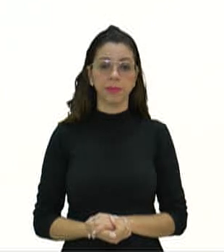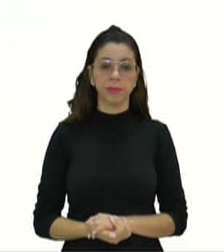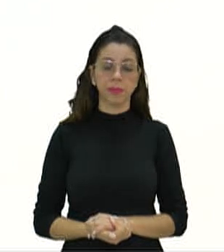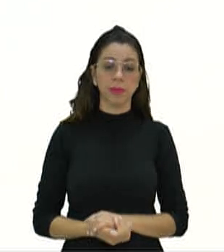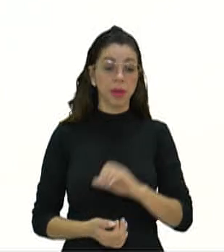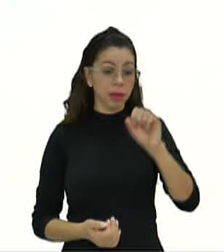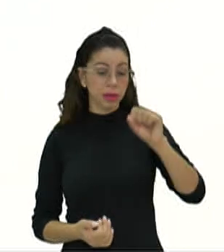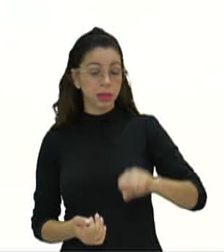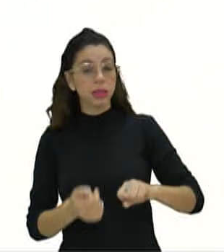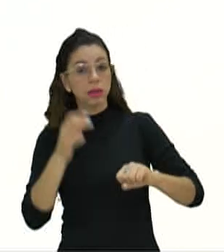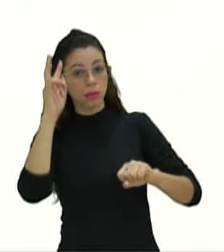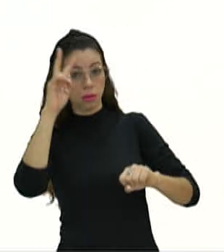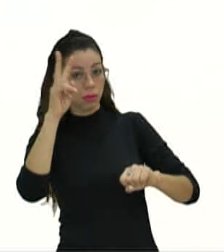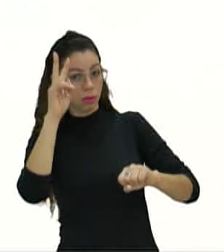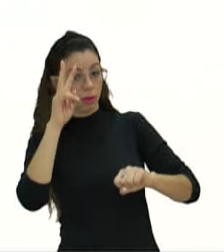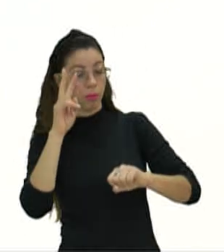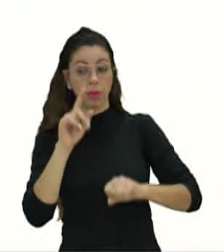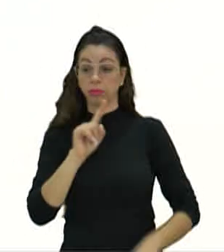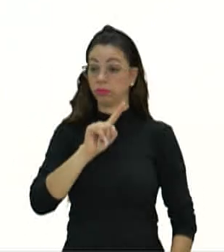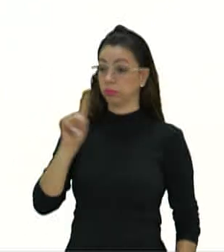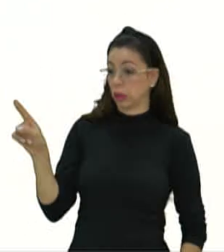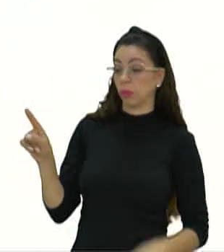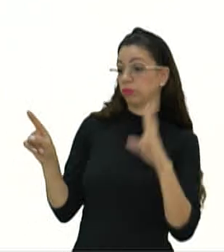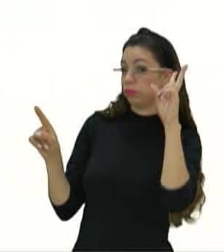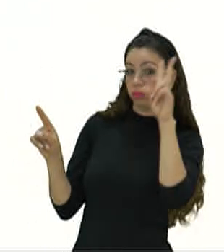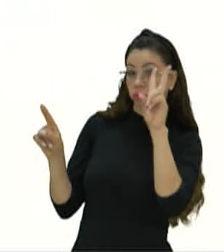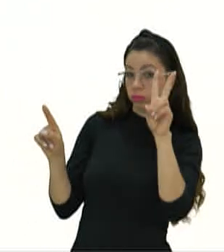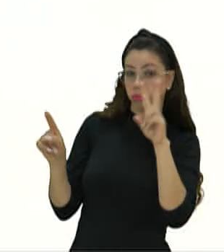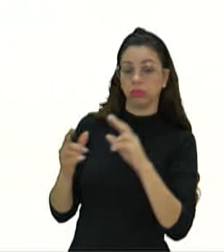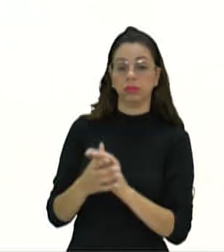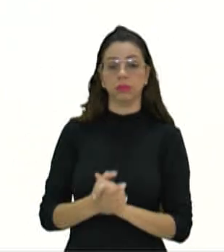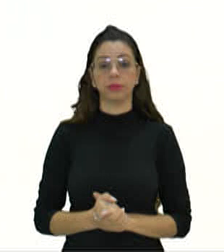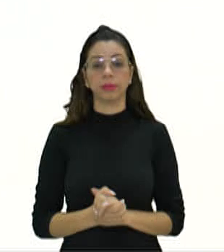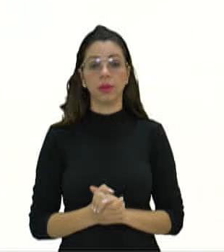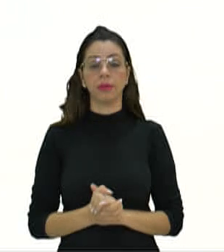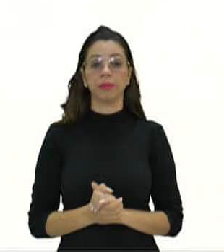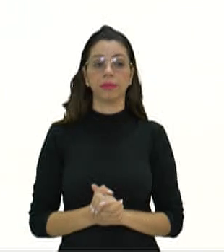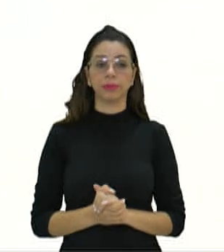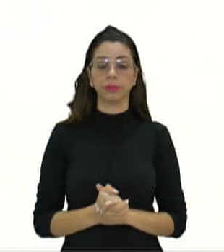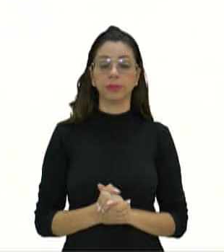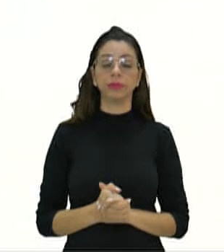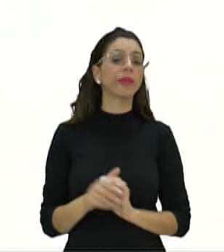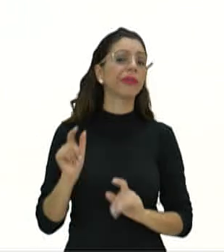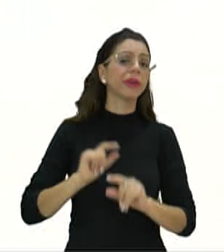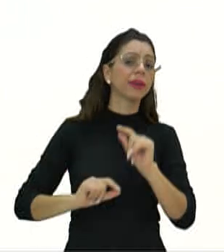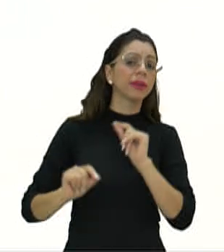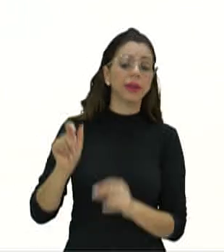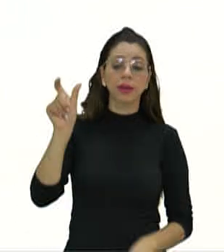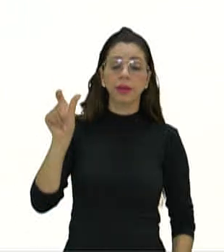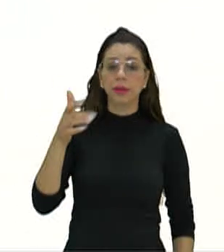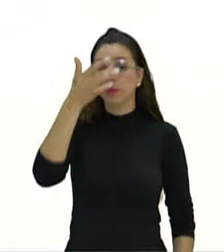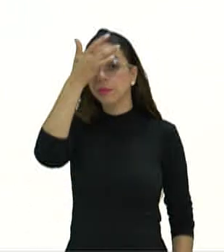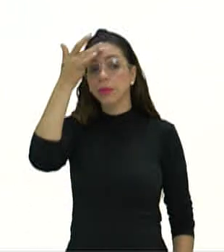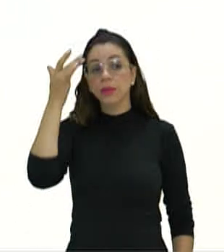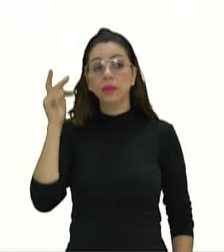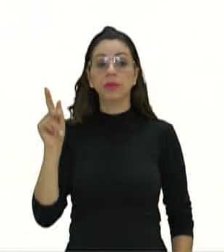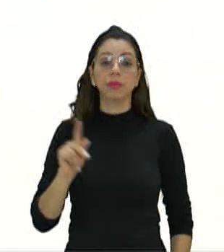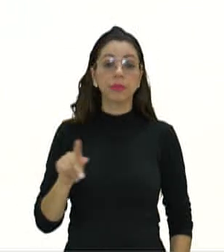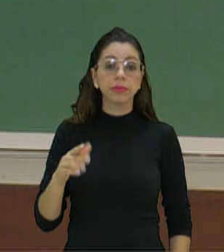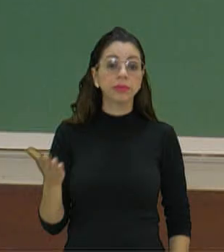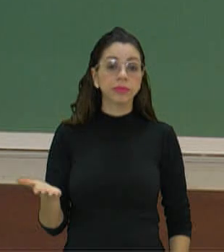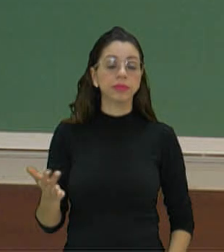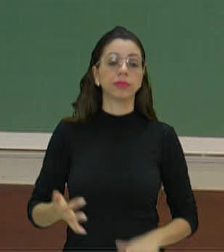eu lembro ou não, eu não lembro. Então, você bota uma das duas opções aqui. Caso você lembre, quem é? He or she